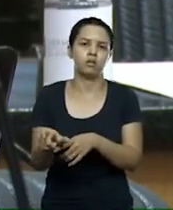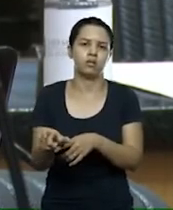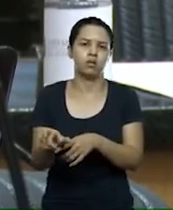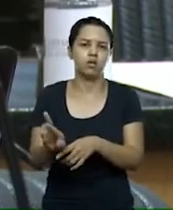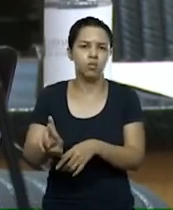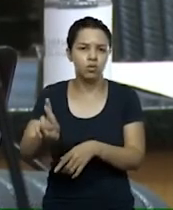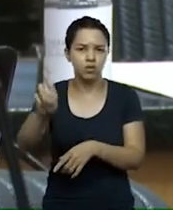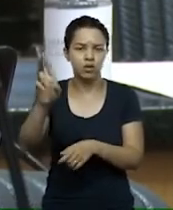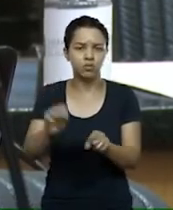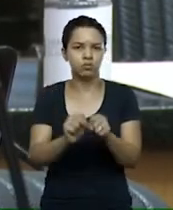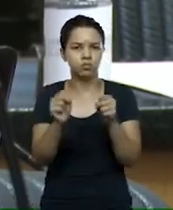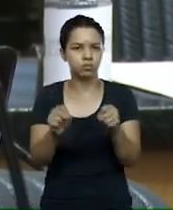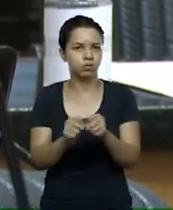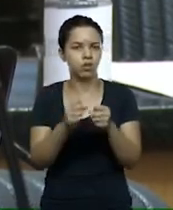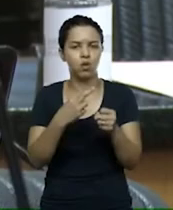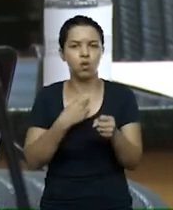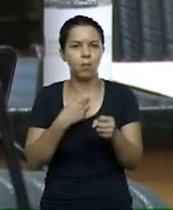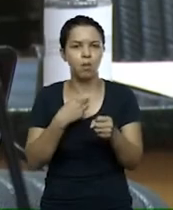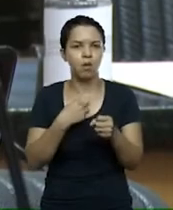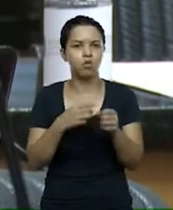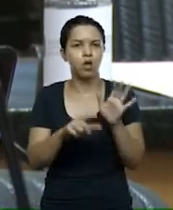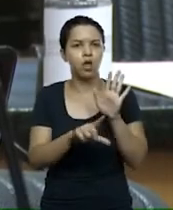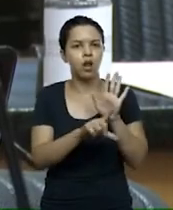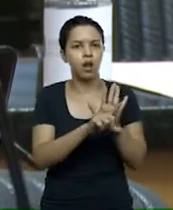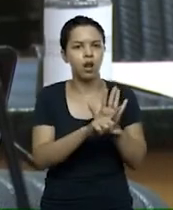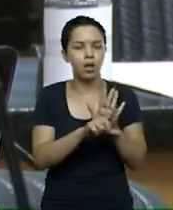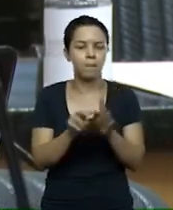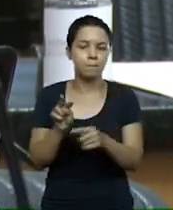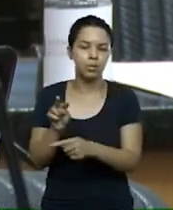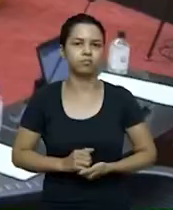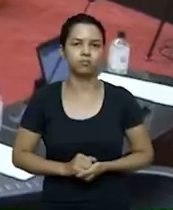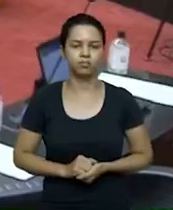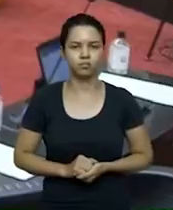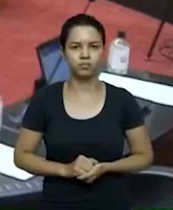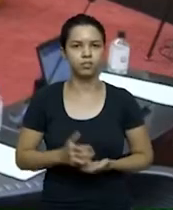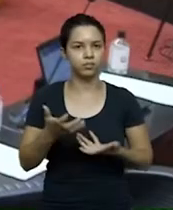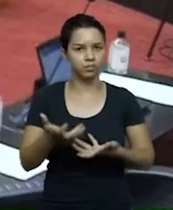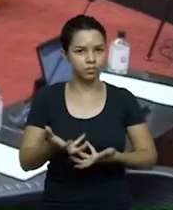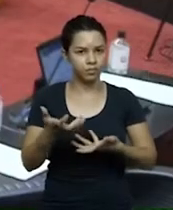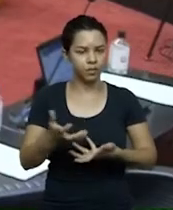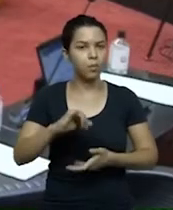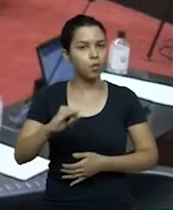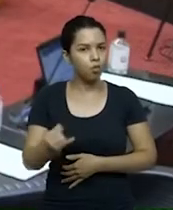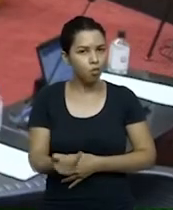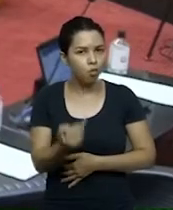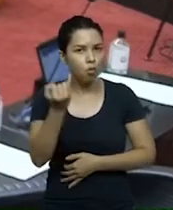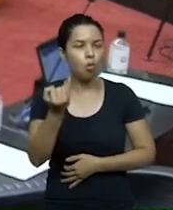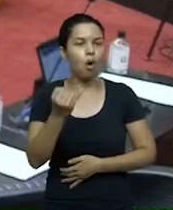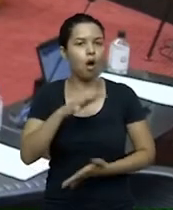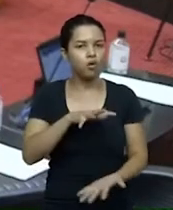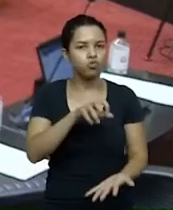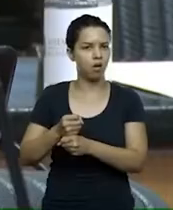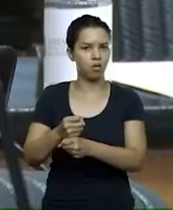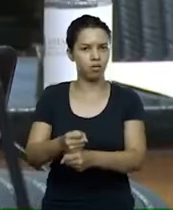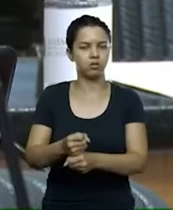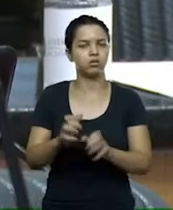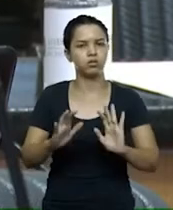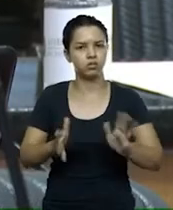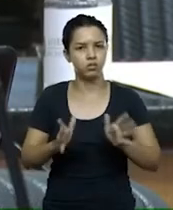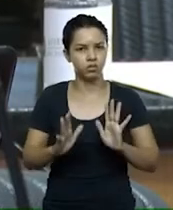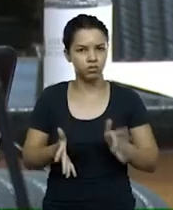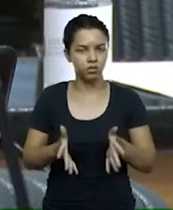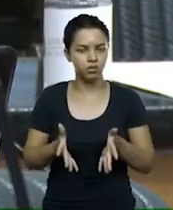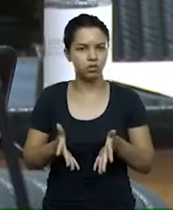estudantil, não pode, porque a lei protege o menor, protege o infrator. Nats aproveitou para pedir o apoio dos